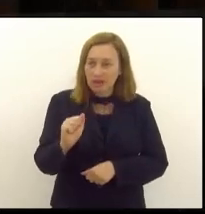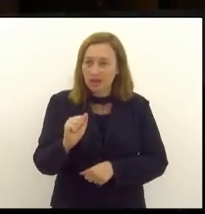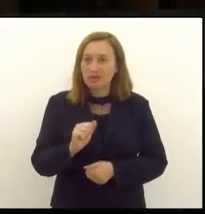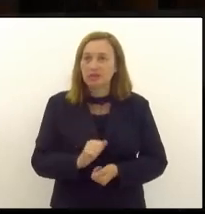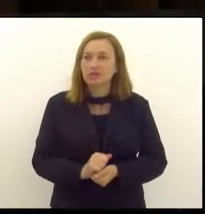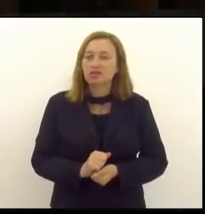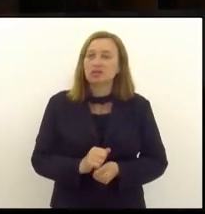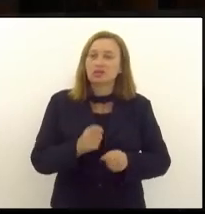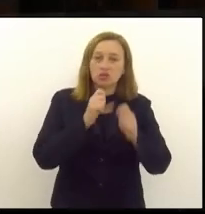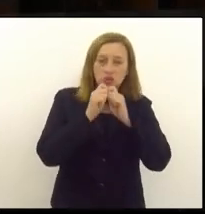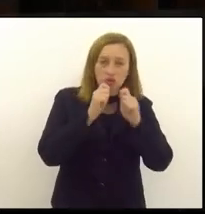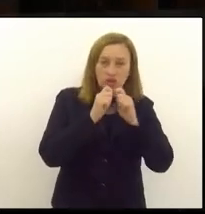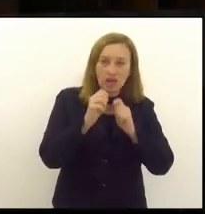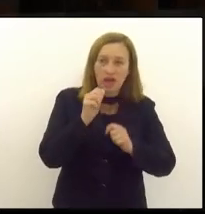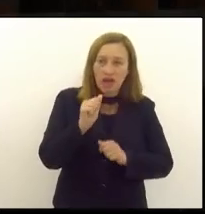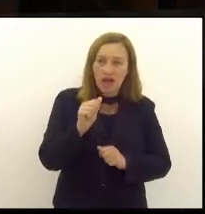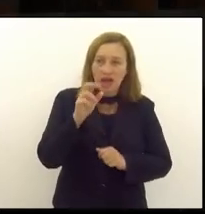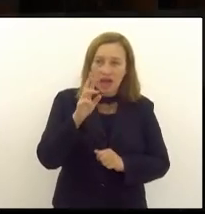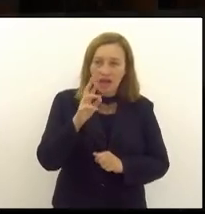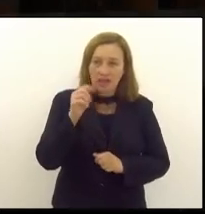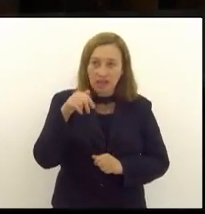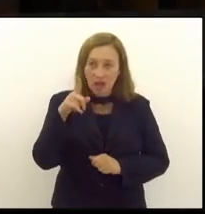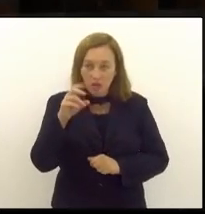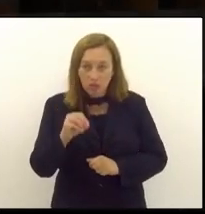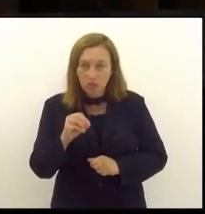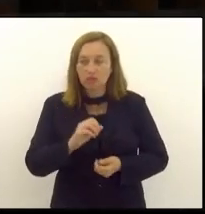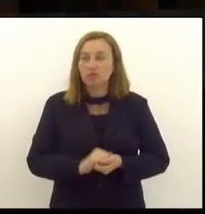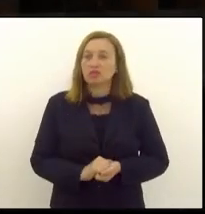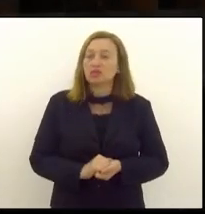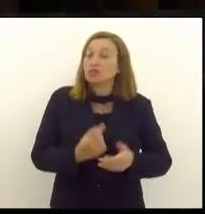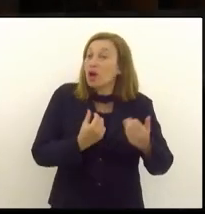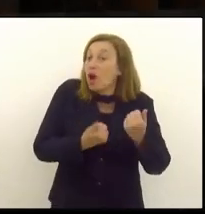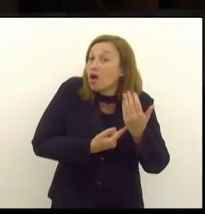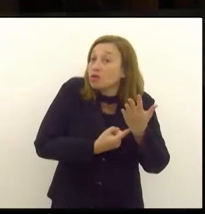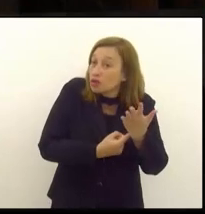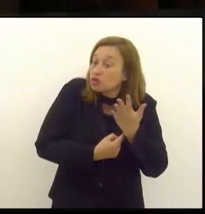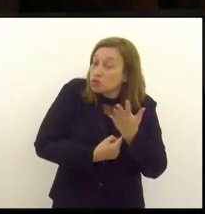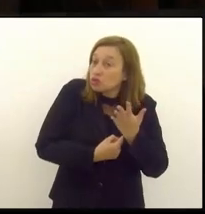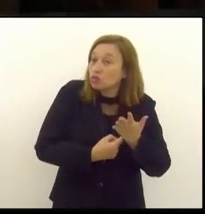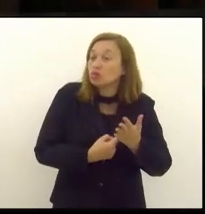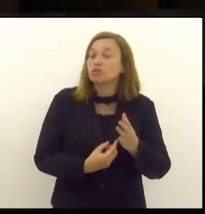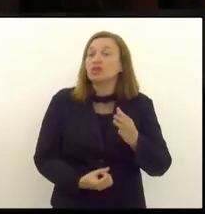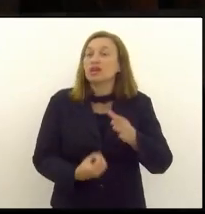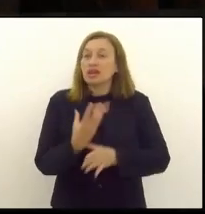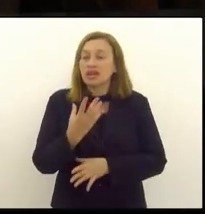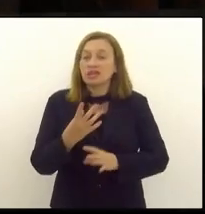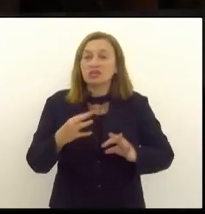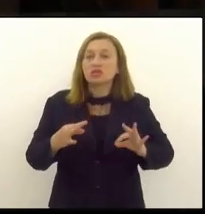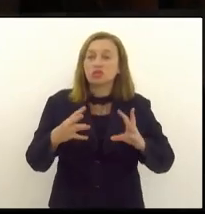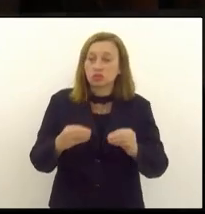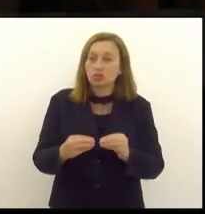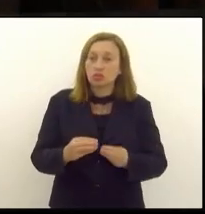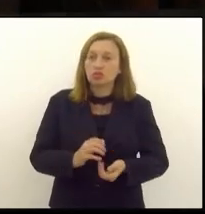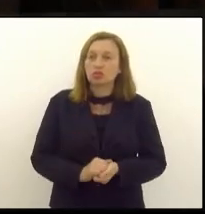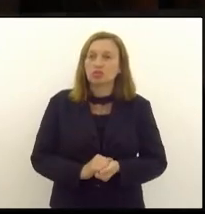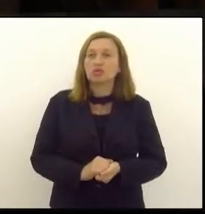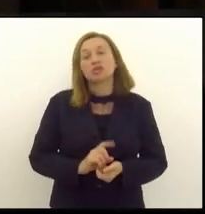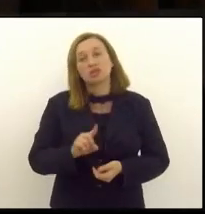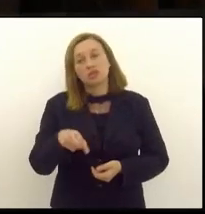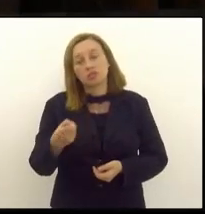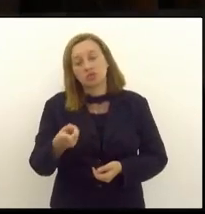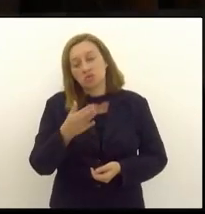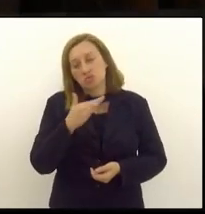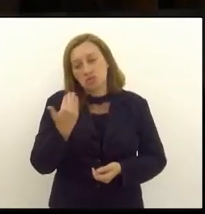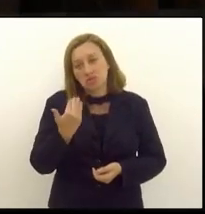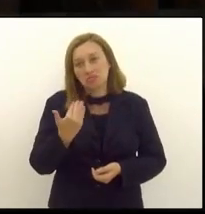o jornalista Arnaldo César, que, de fato, nos trouxe, nos ajudou muito na concepção da ideia e depois, infelizmente, nos